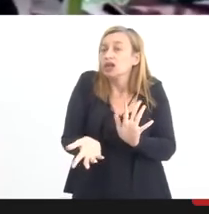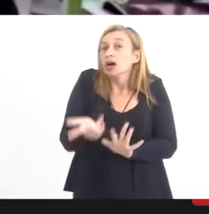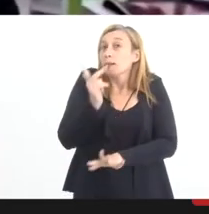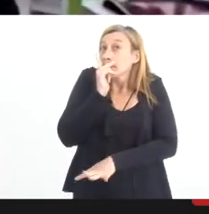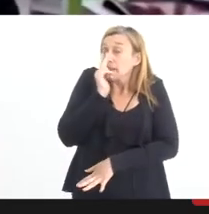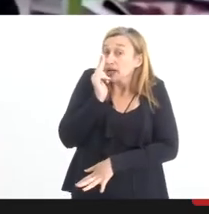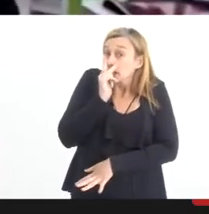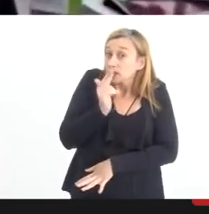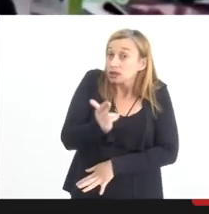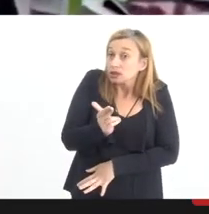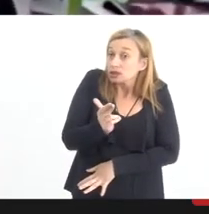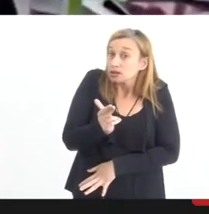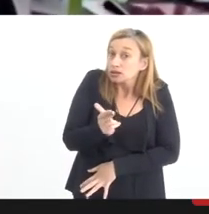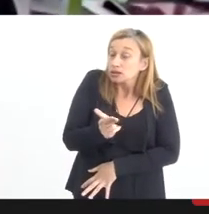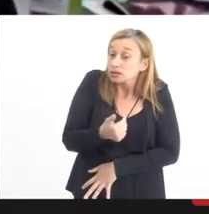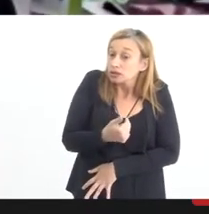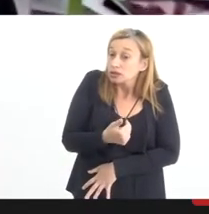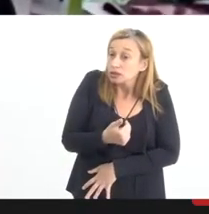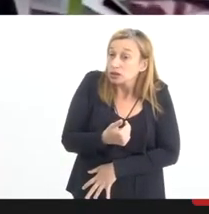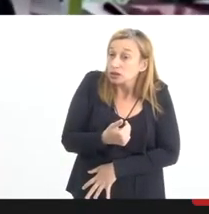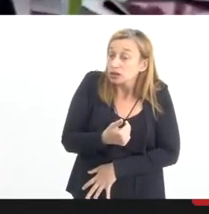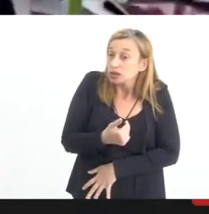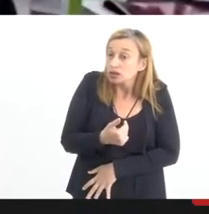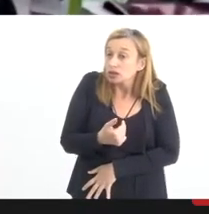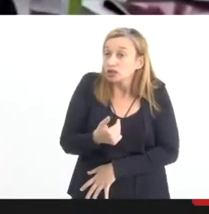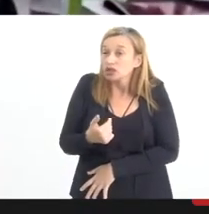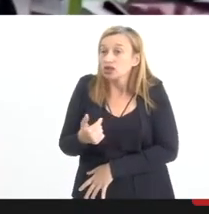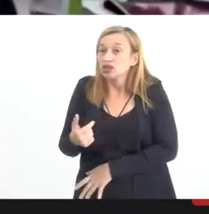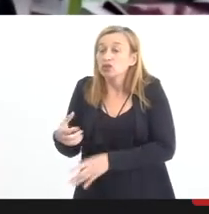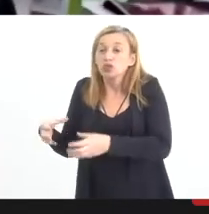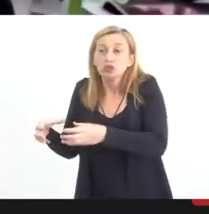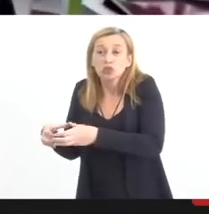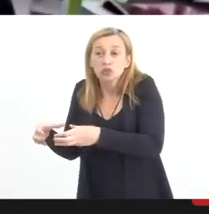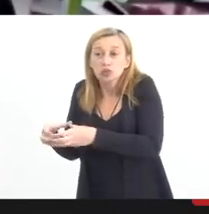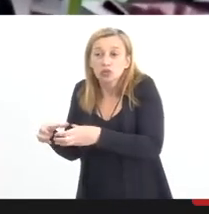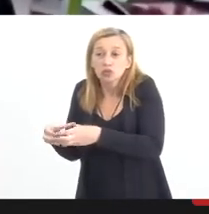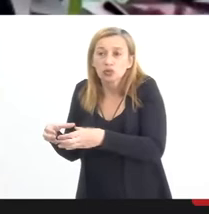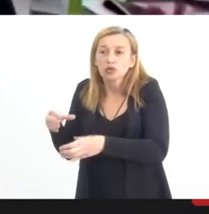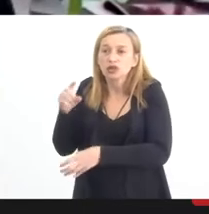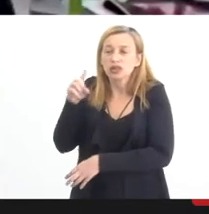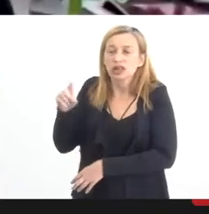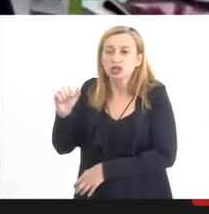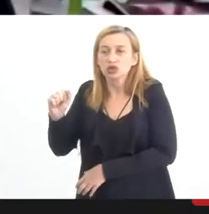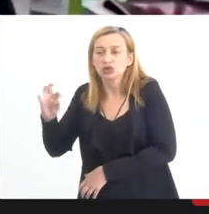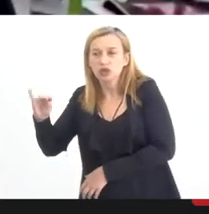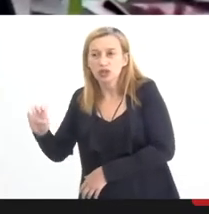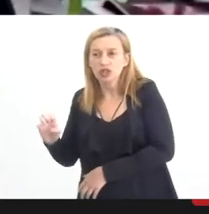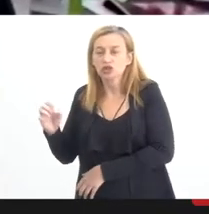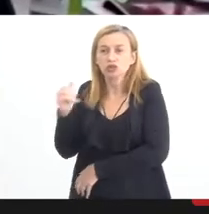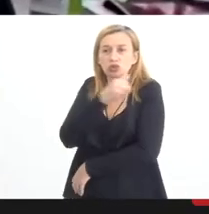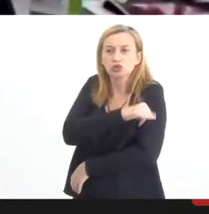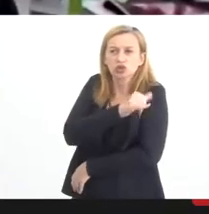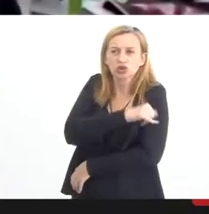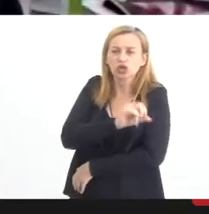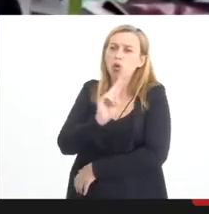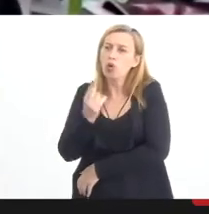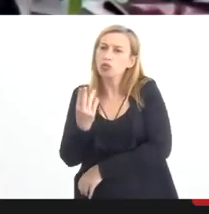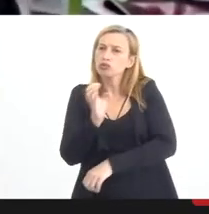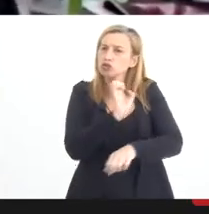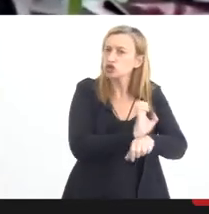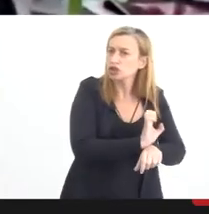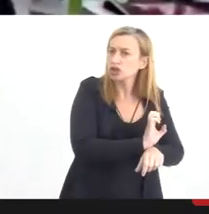parece, a comunidade da Zona Oeste, do Rio de Janeiro ou do